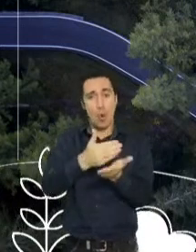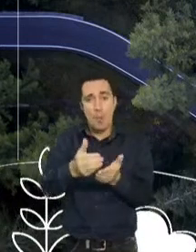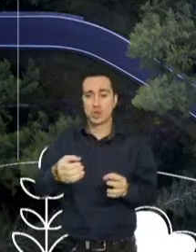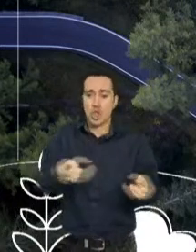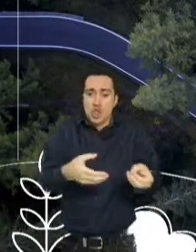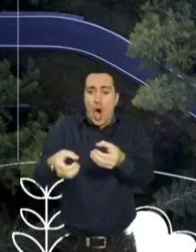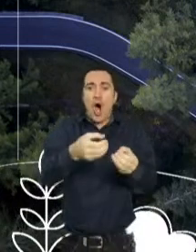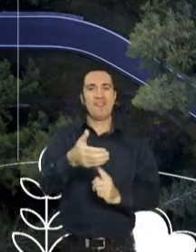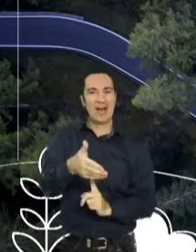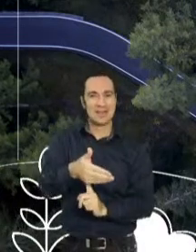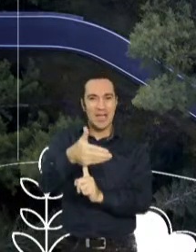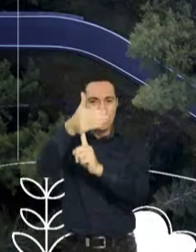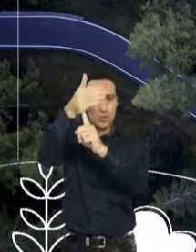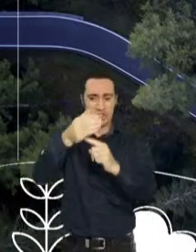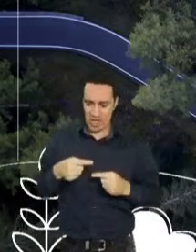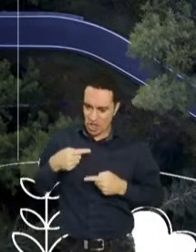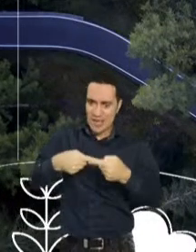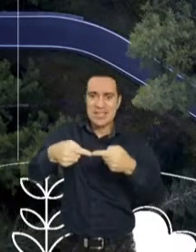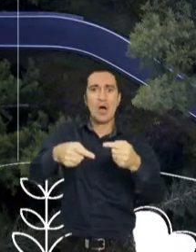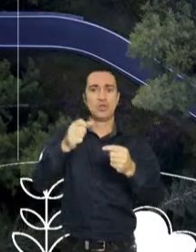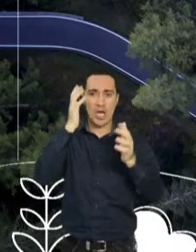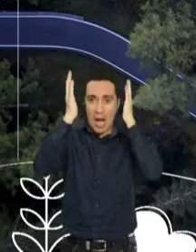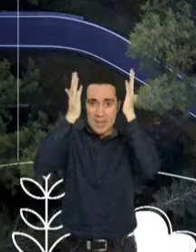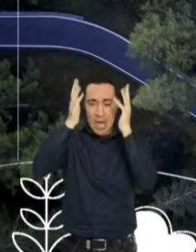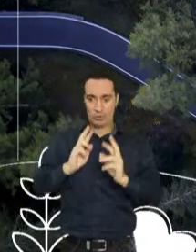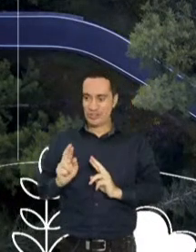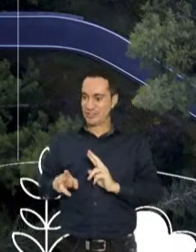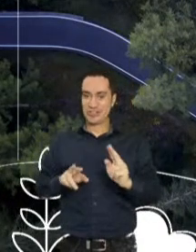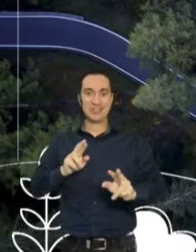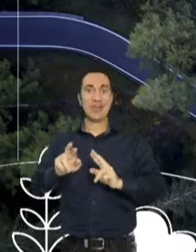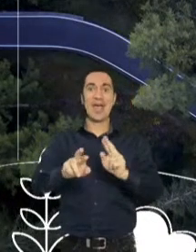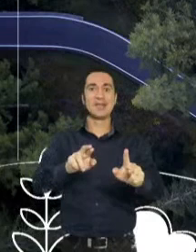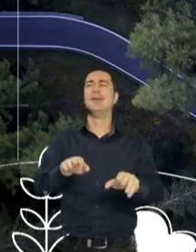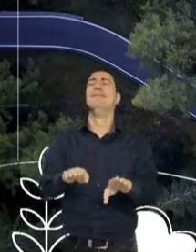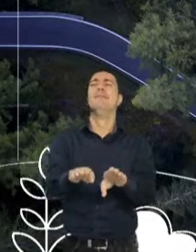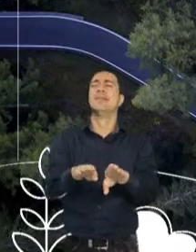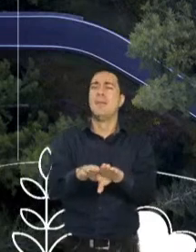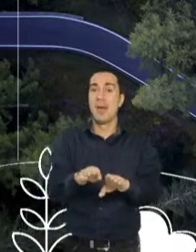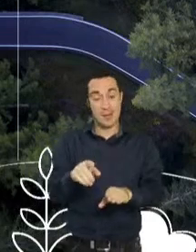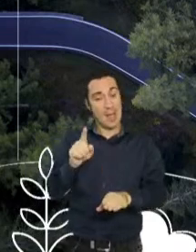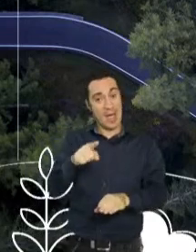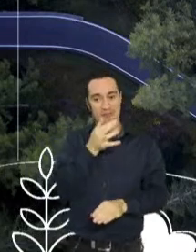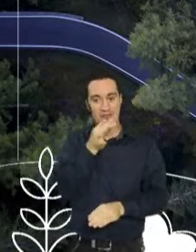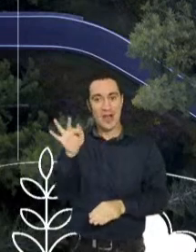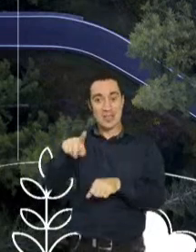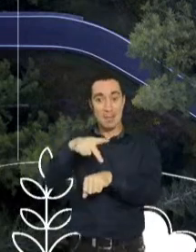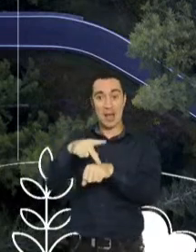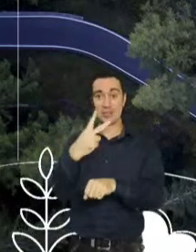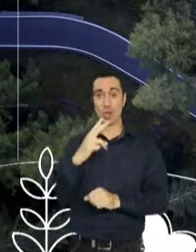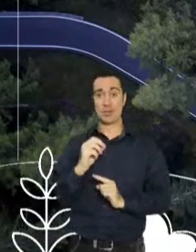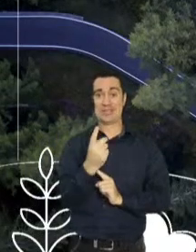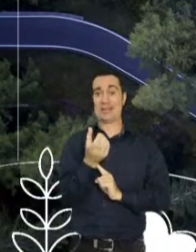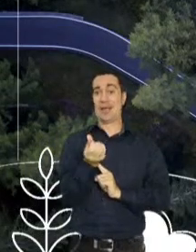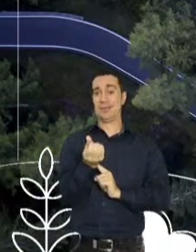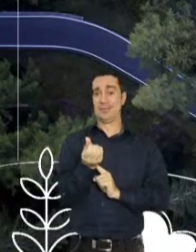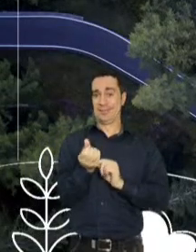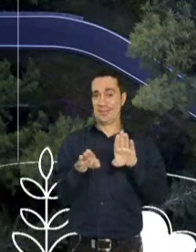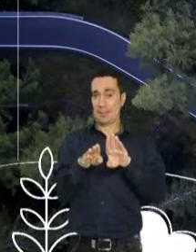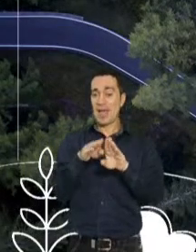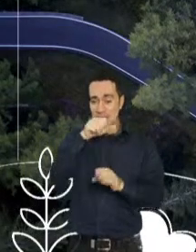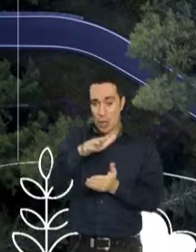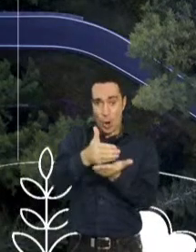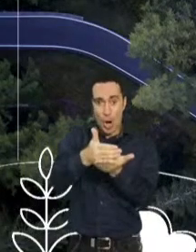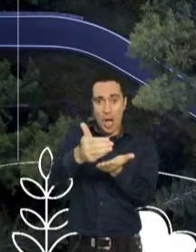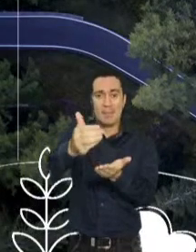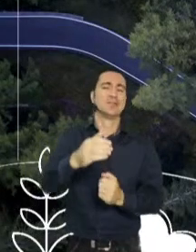tecnologias, uma nova geração de caminhões, coincidentemente também em Paris, em 2016. E essa